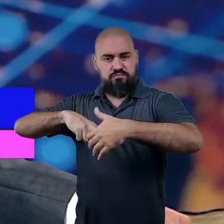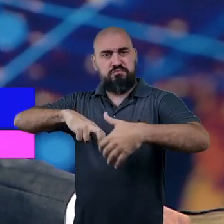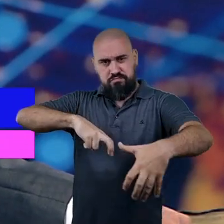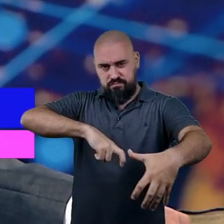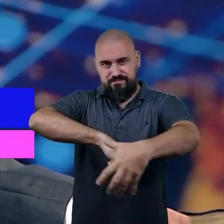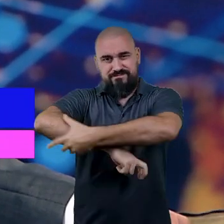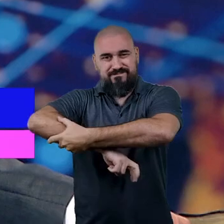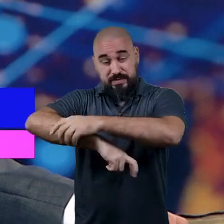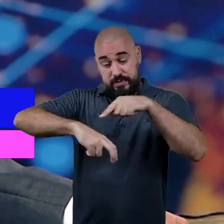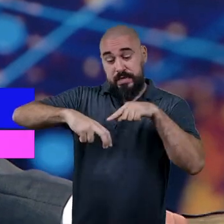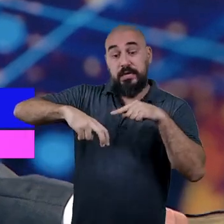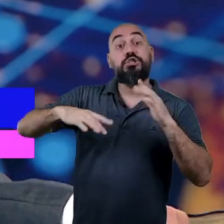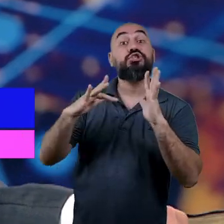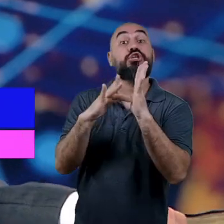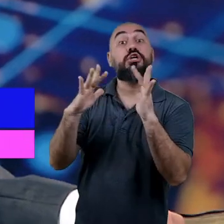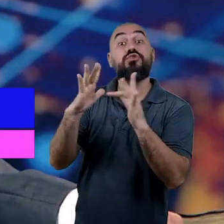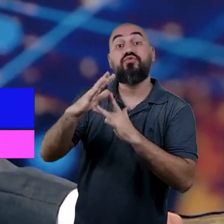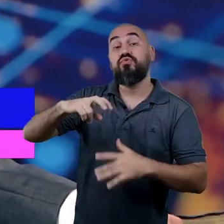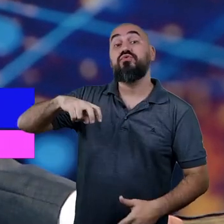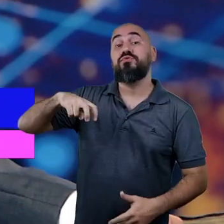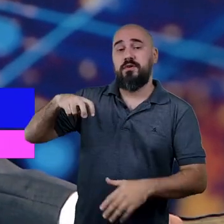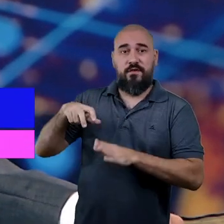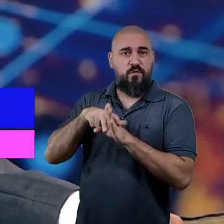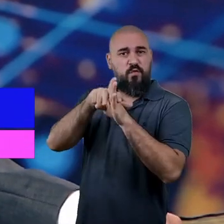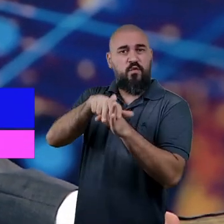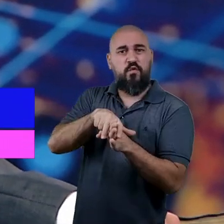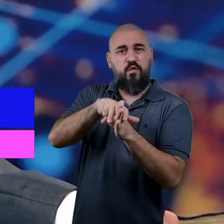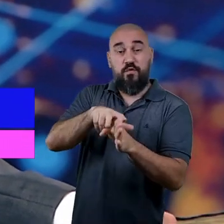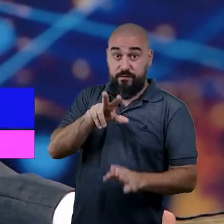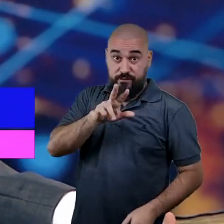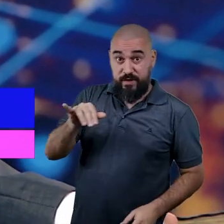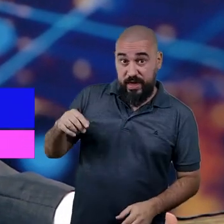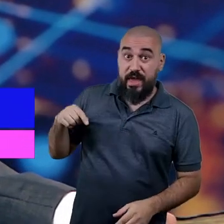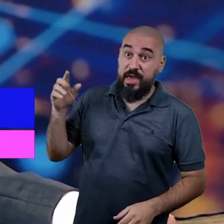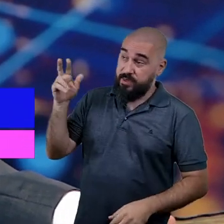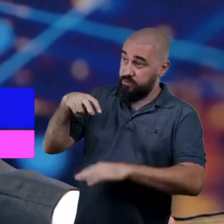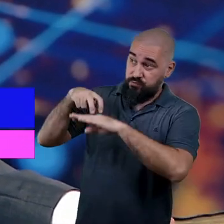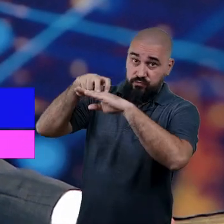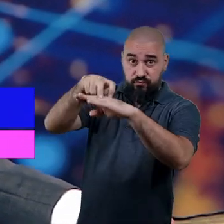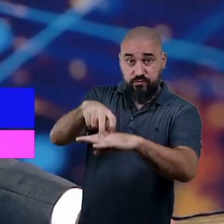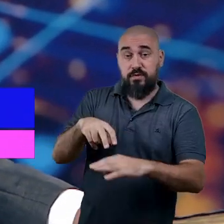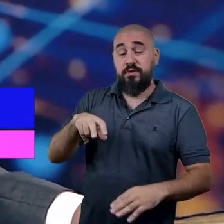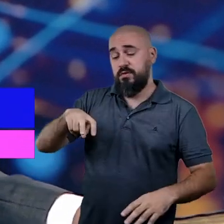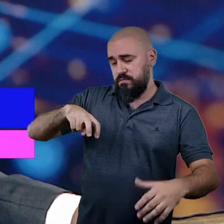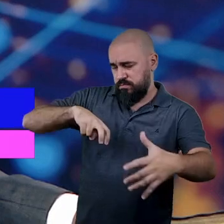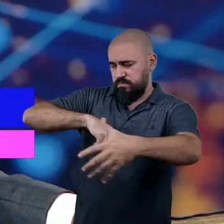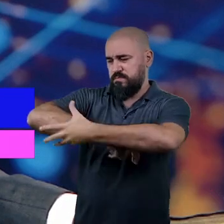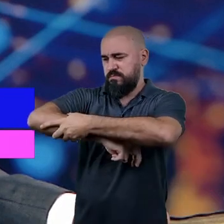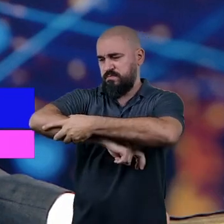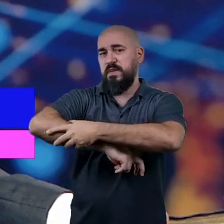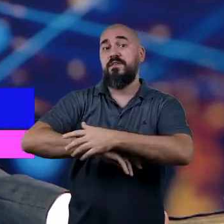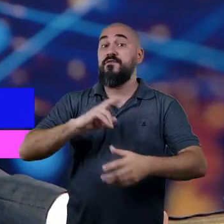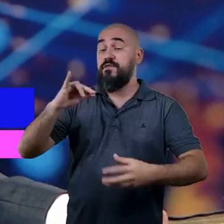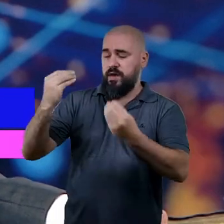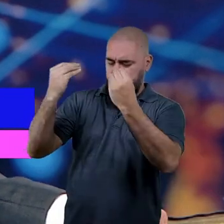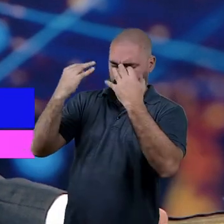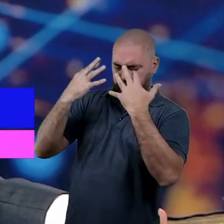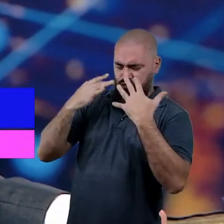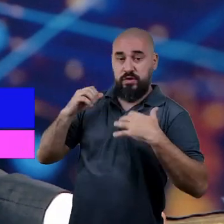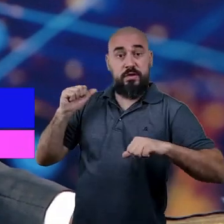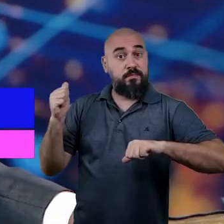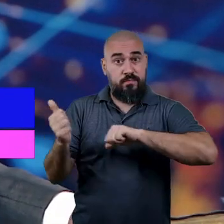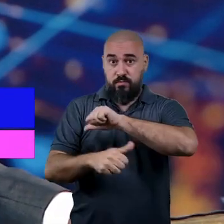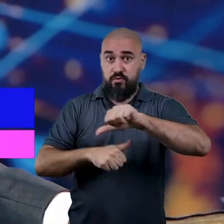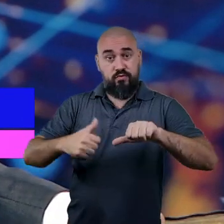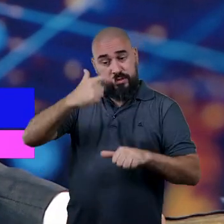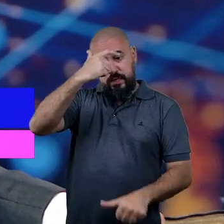que prometeu voltar, que vem no seu cavalo branco, Ele vai operar em mim uma transformação. Deus vai